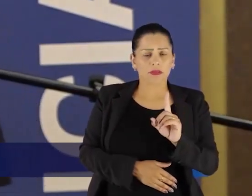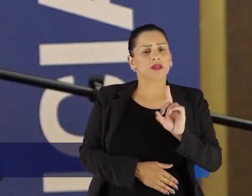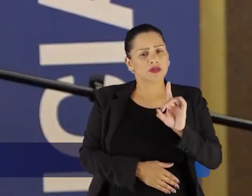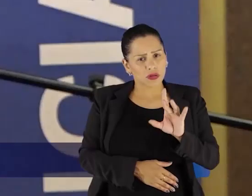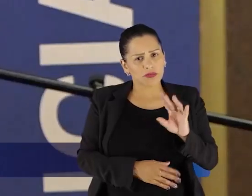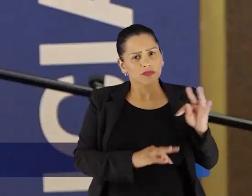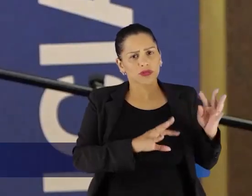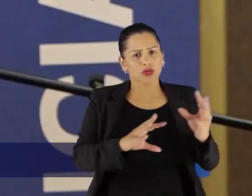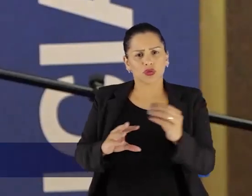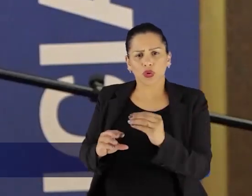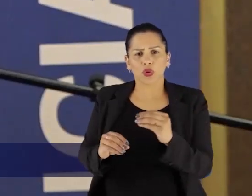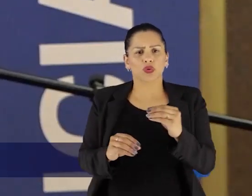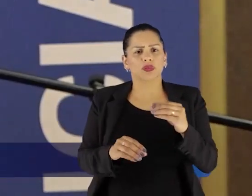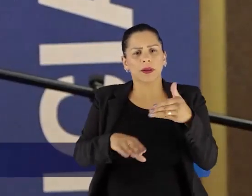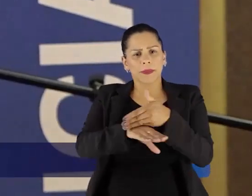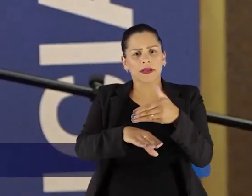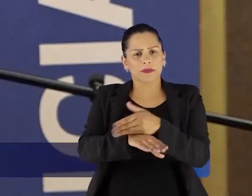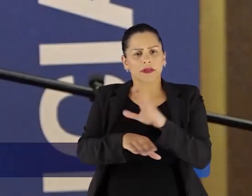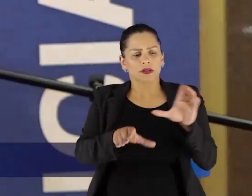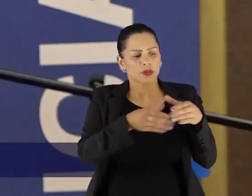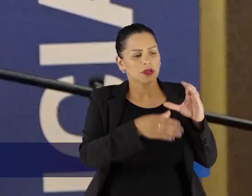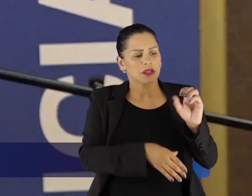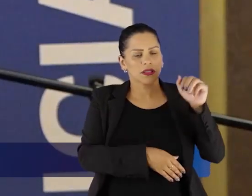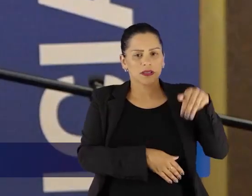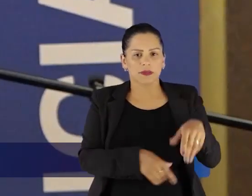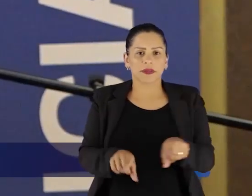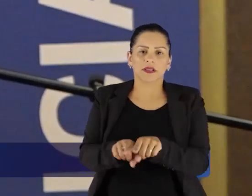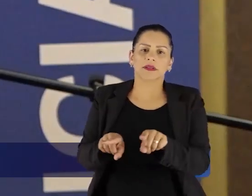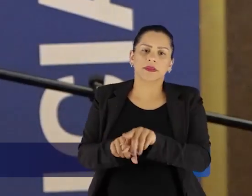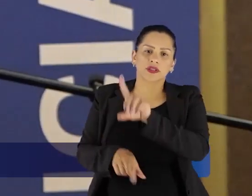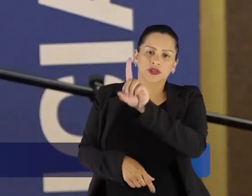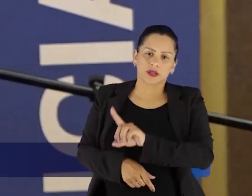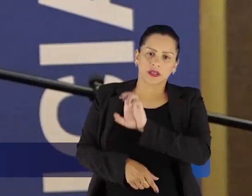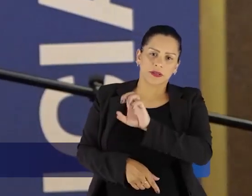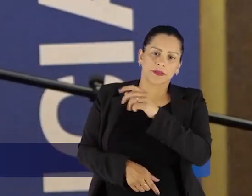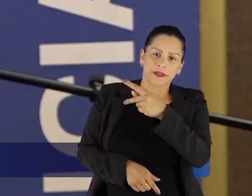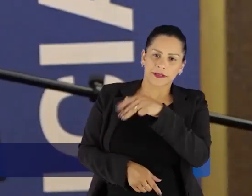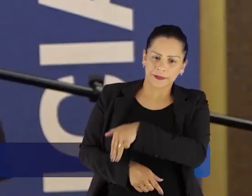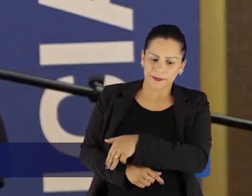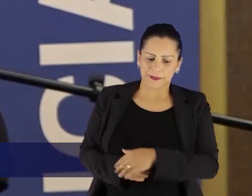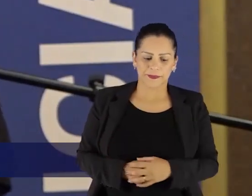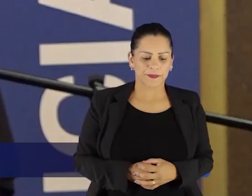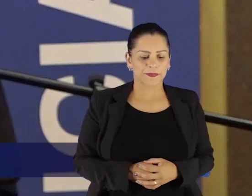e da Diretoria da Escola Paulista de magistratura